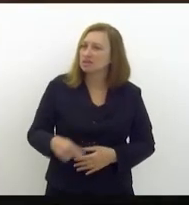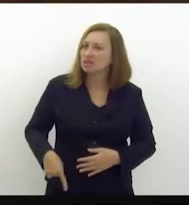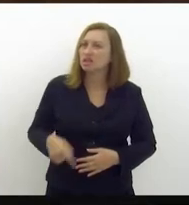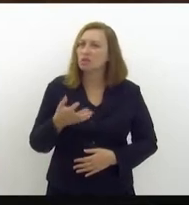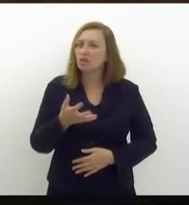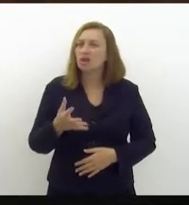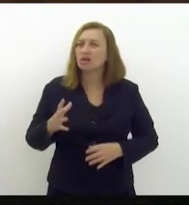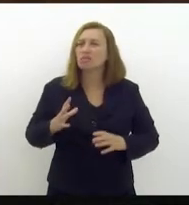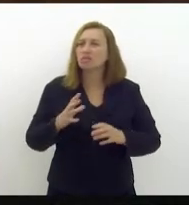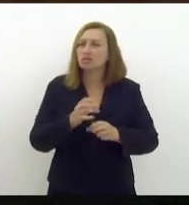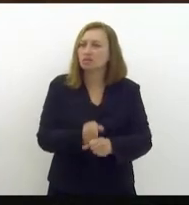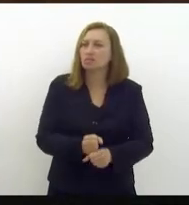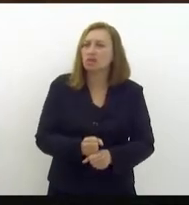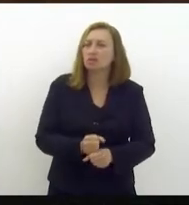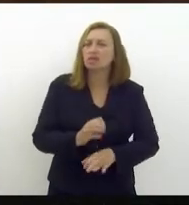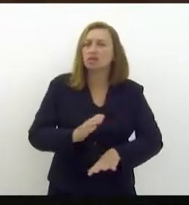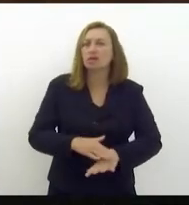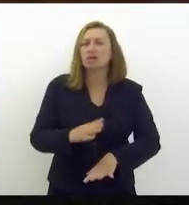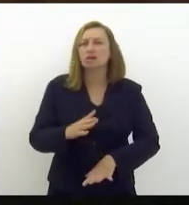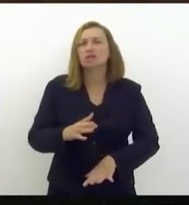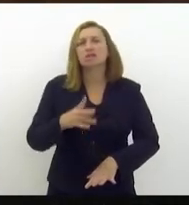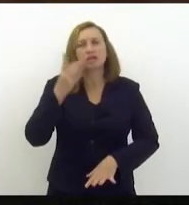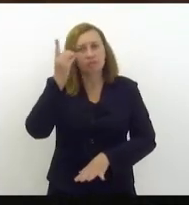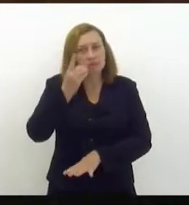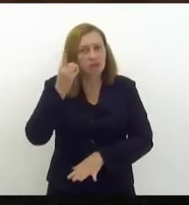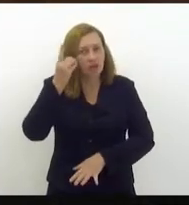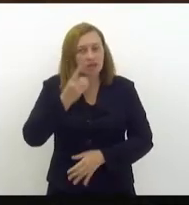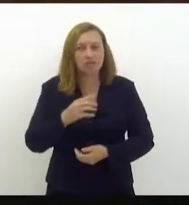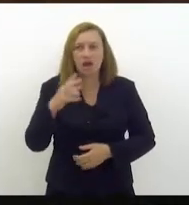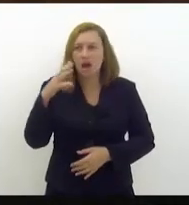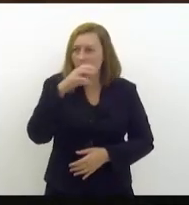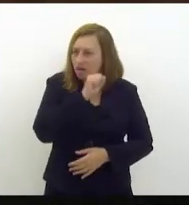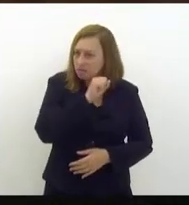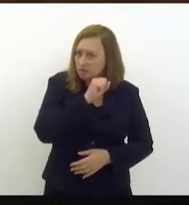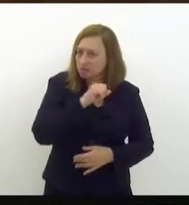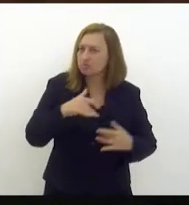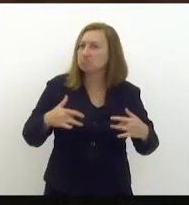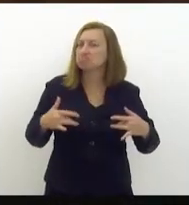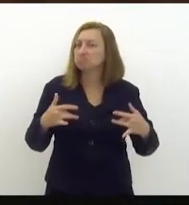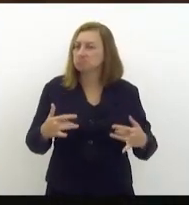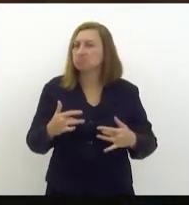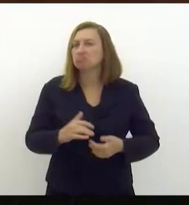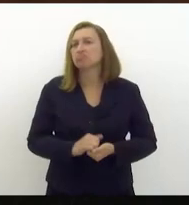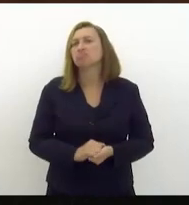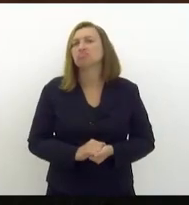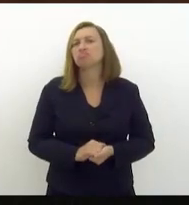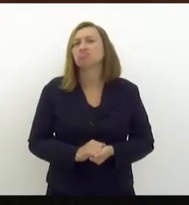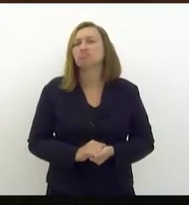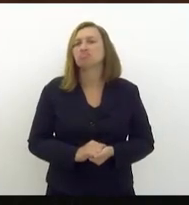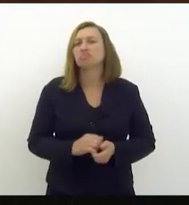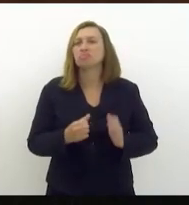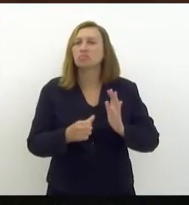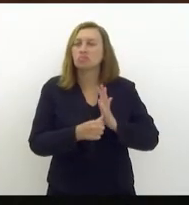me somar aqui aos demais deputados e rapidamente me solidarizar com o Clube Regatas Vasco da Gama